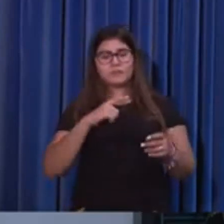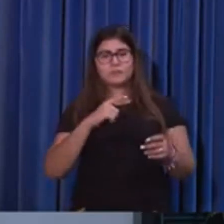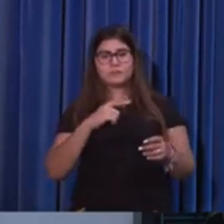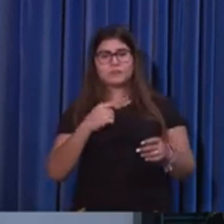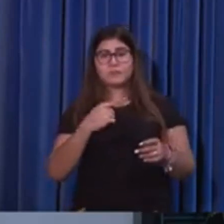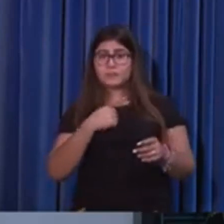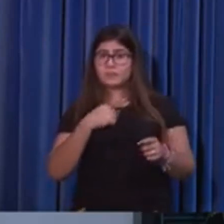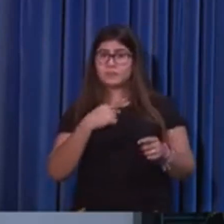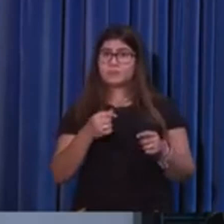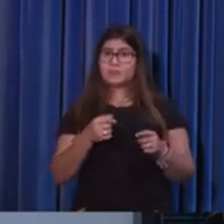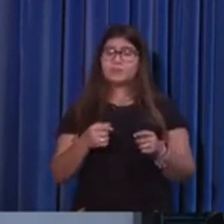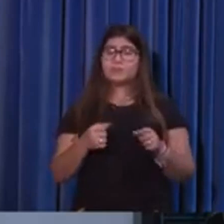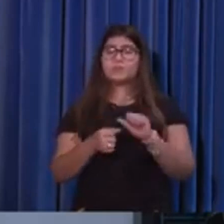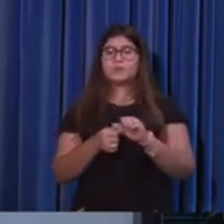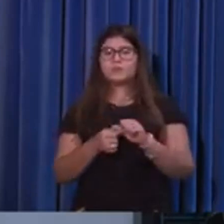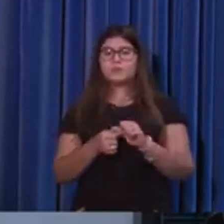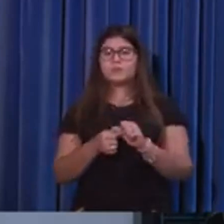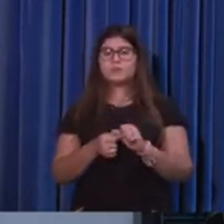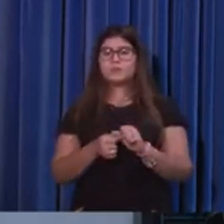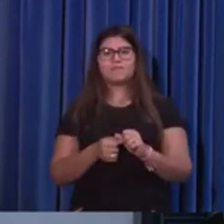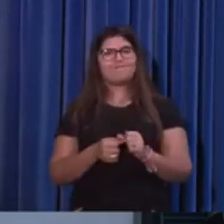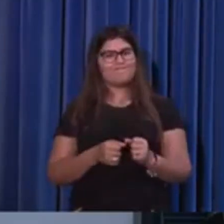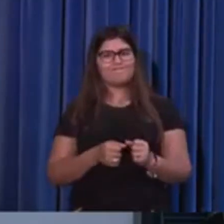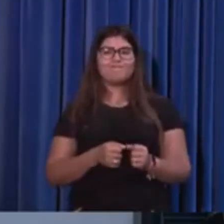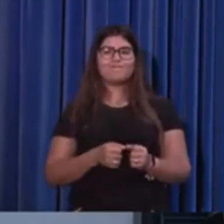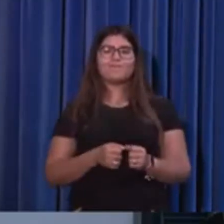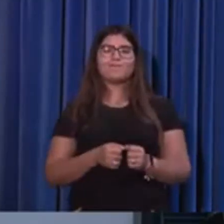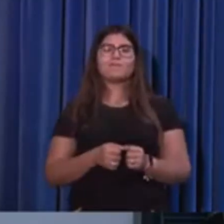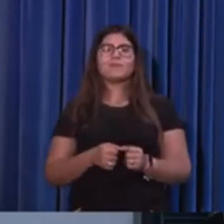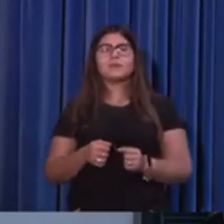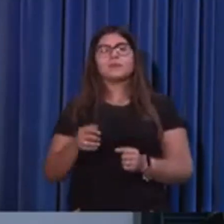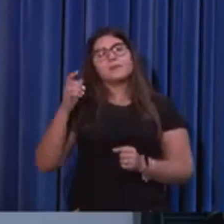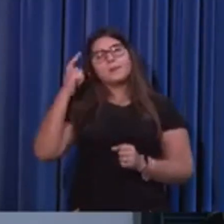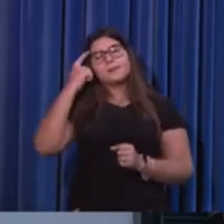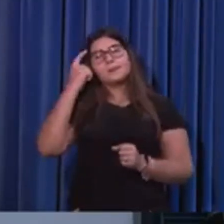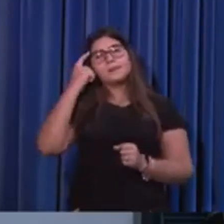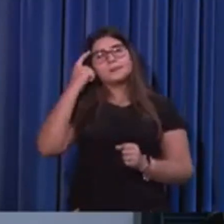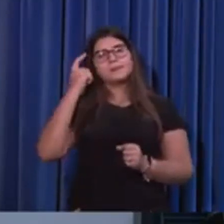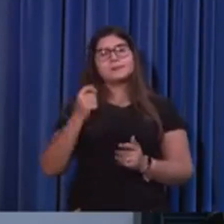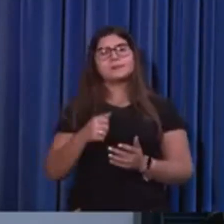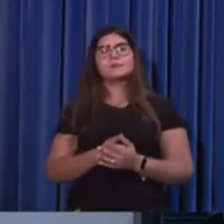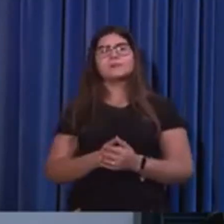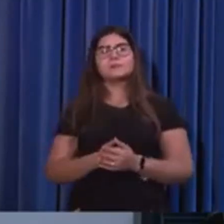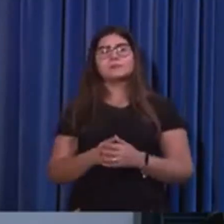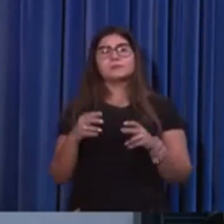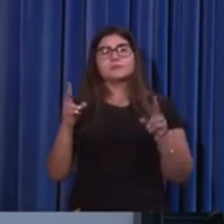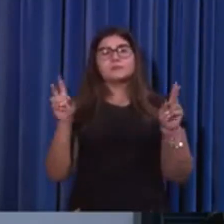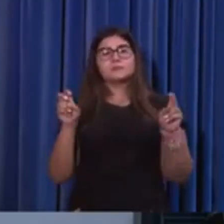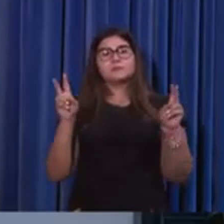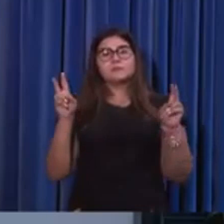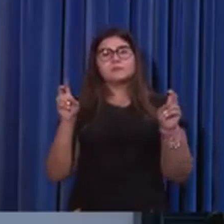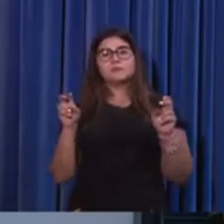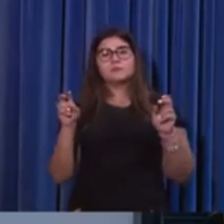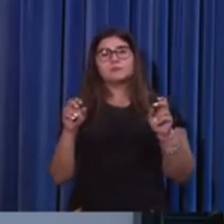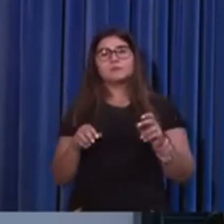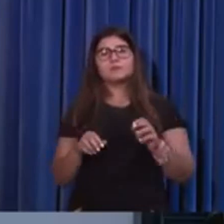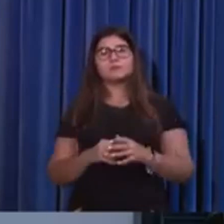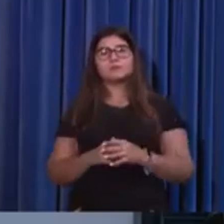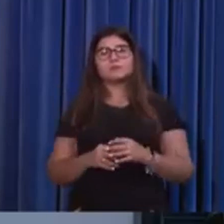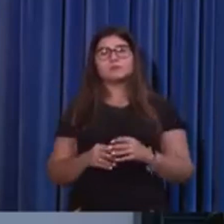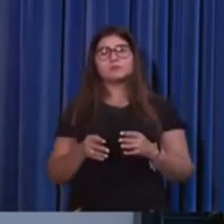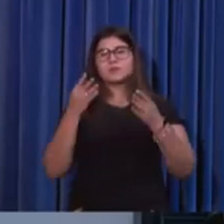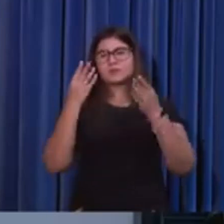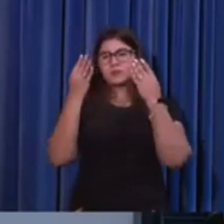que eu volto àquele pensamento sobre a influência que as redes sociais, que